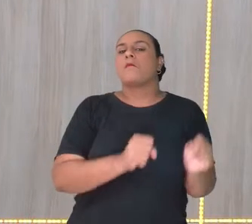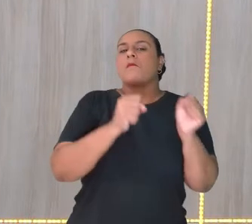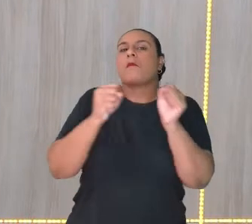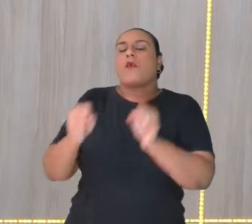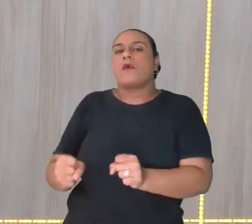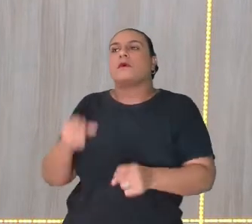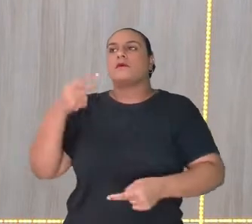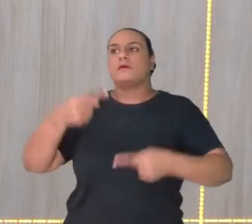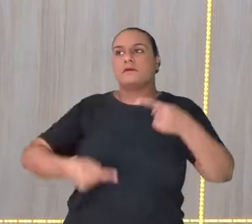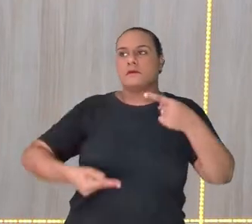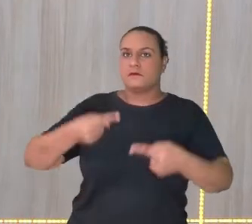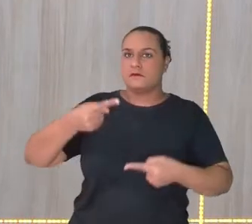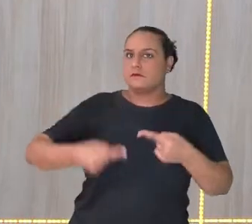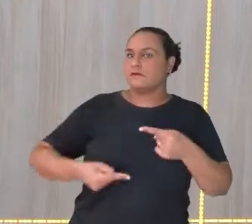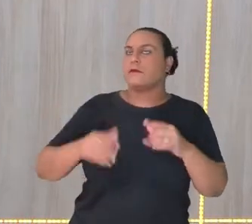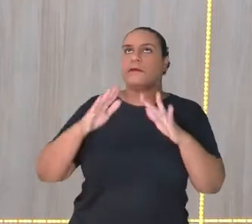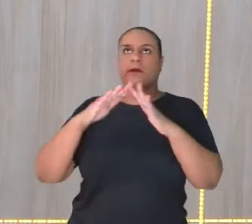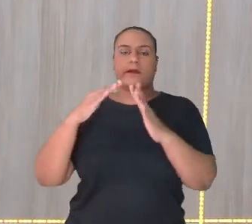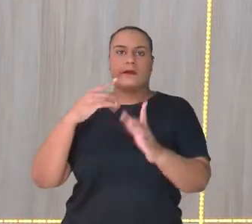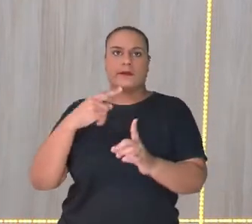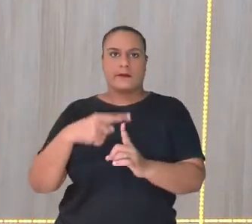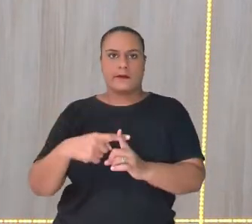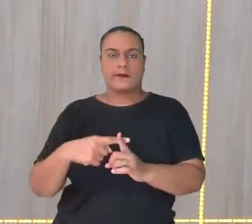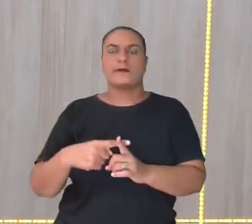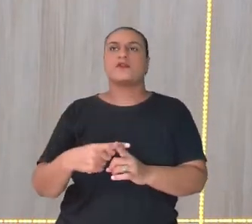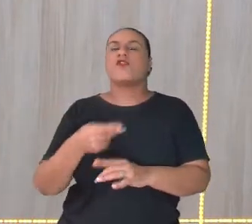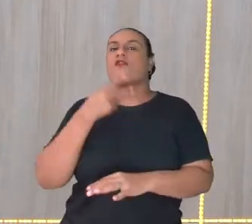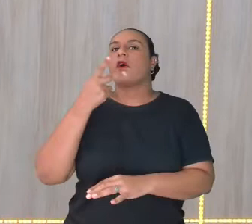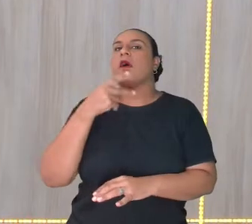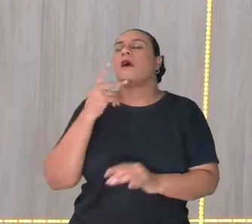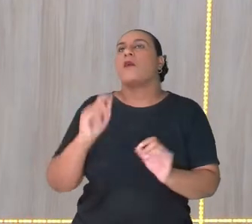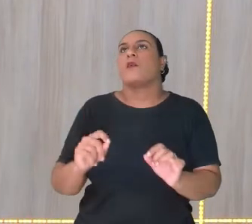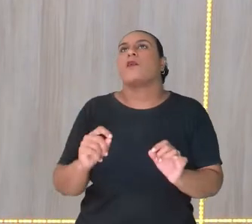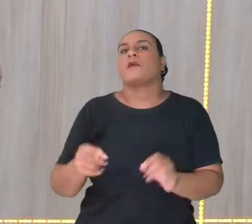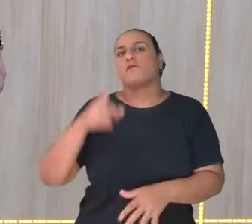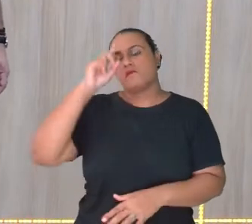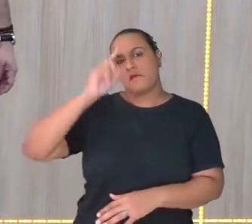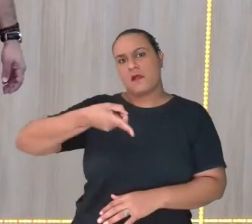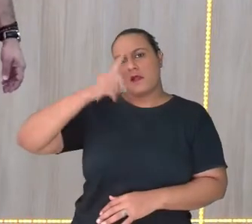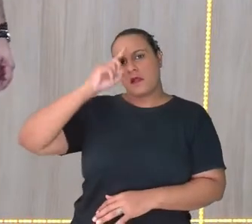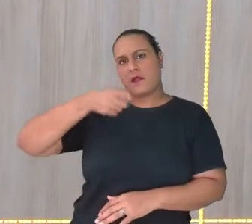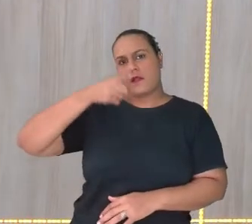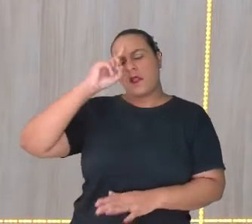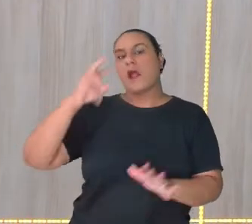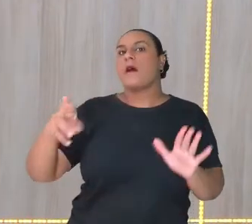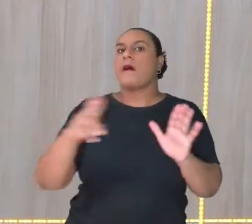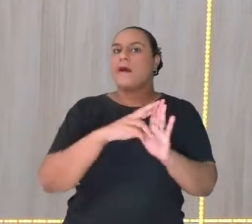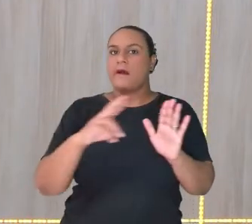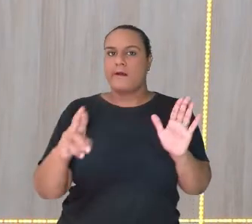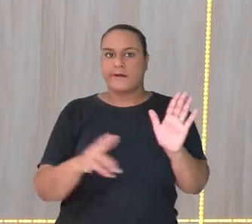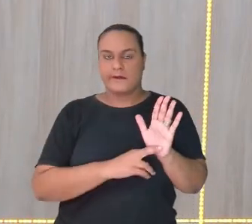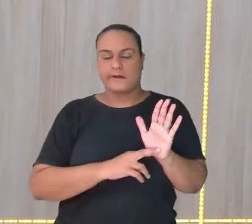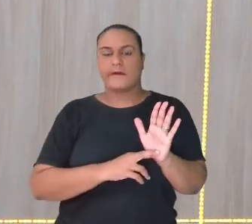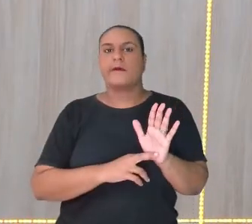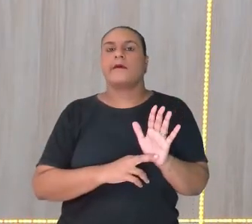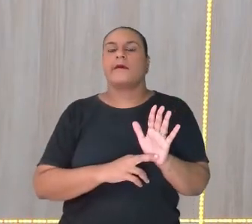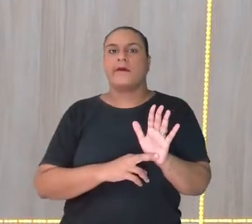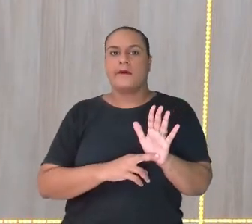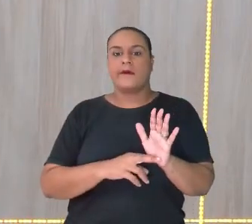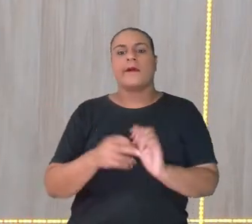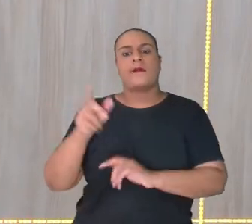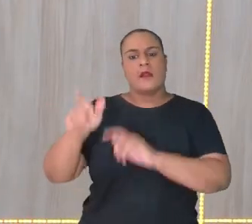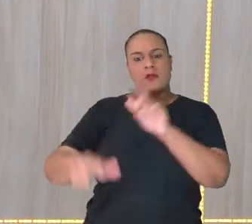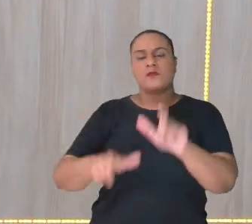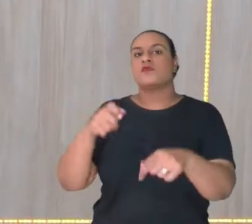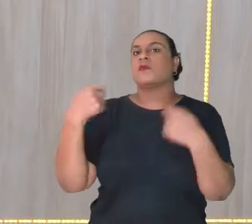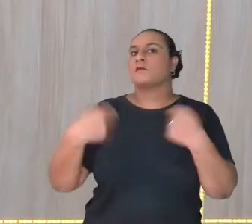né? Ou seja, a igreja dizia ou ditava muitas das regras que iriam